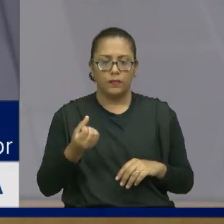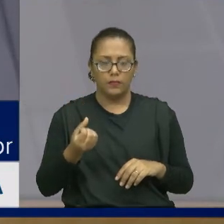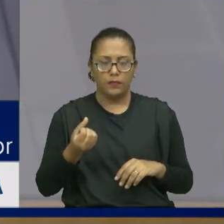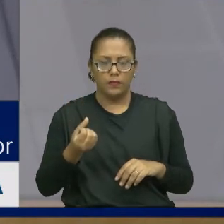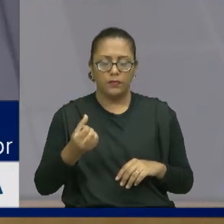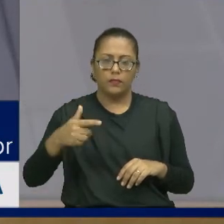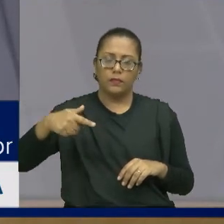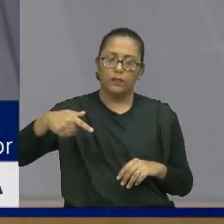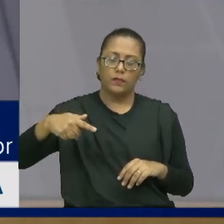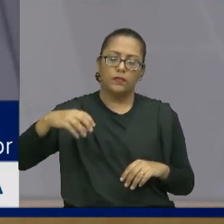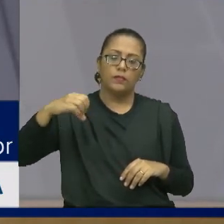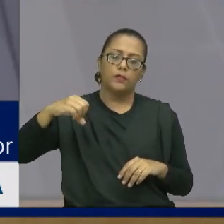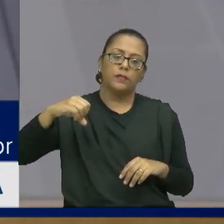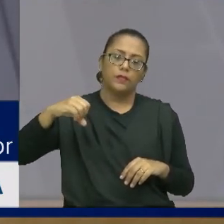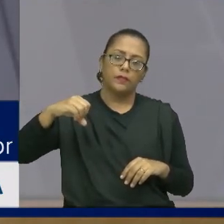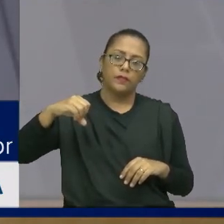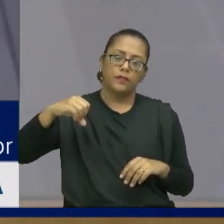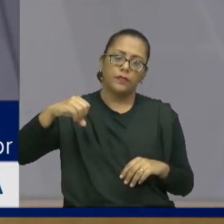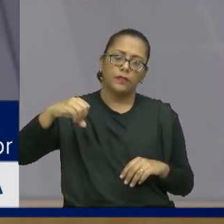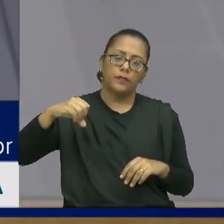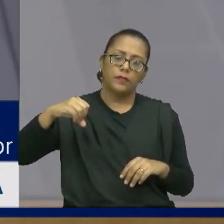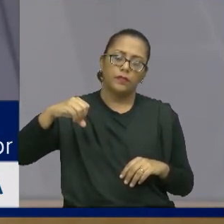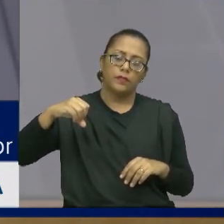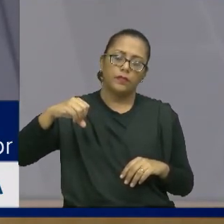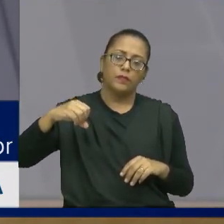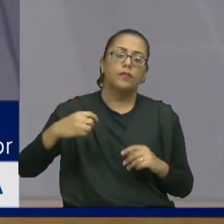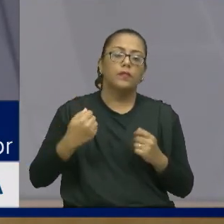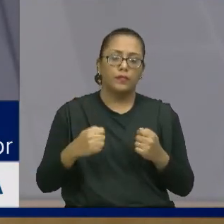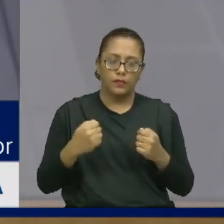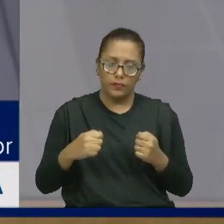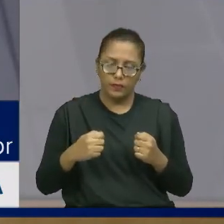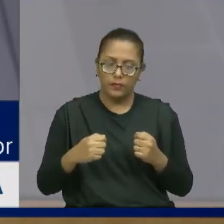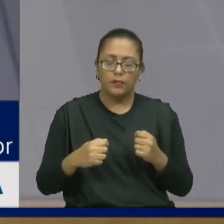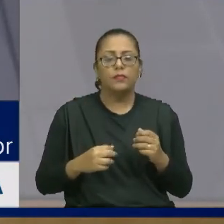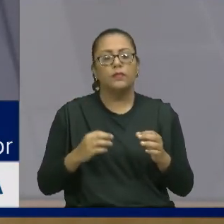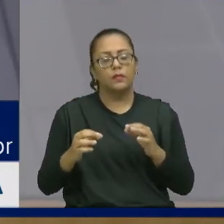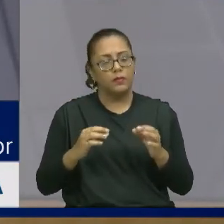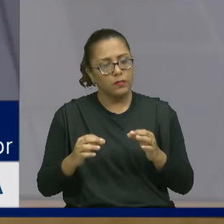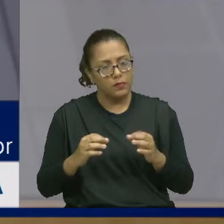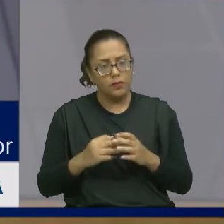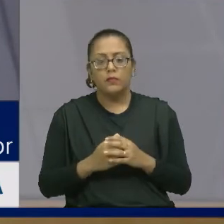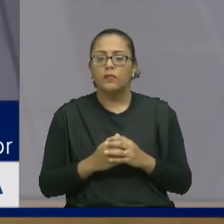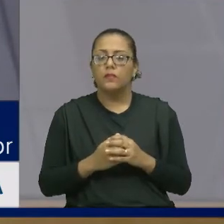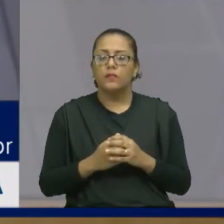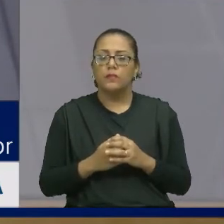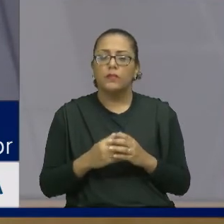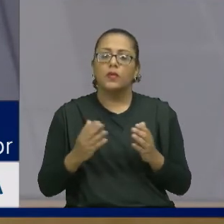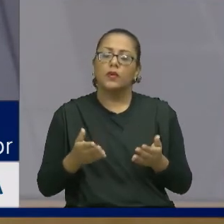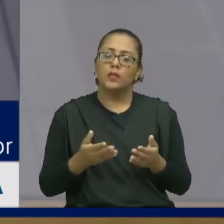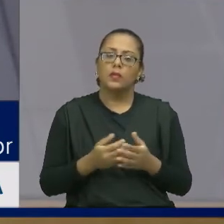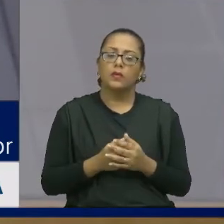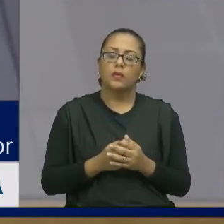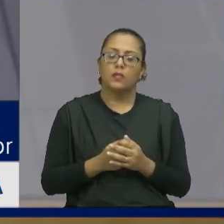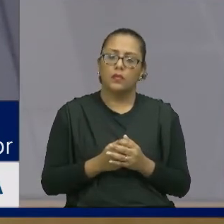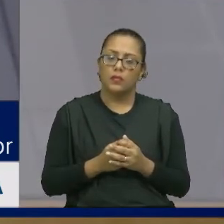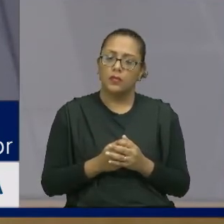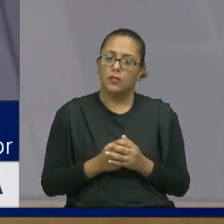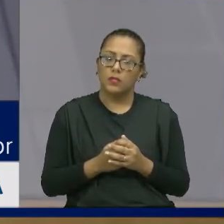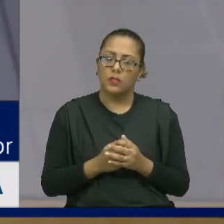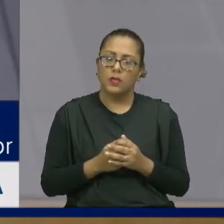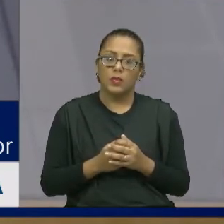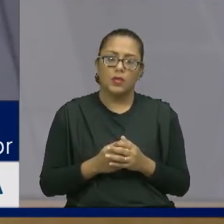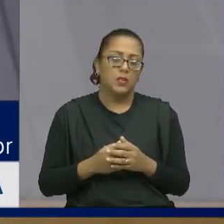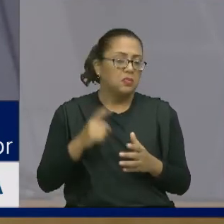9. Não vi os pareceres das emendas, mas seguindo algumas sugestões, não todas, não consegui fazer